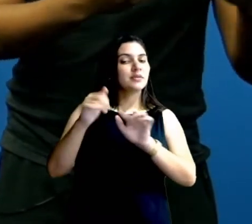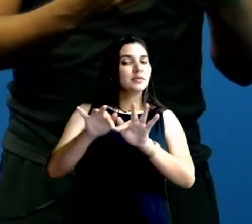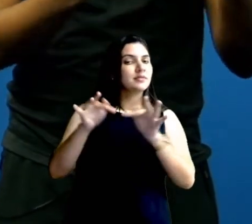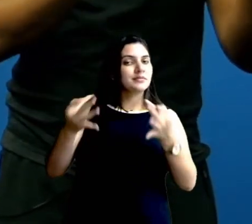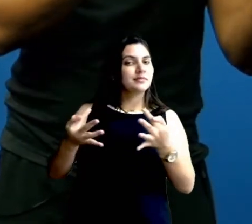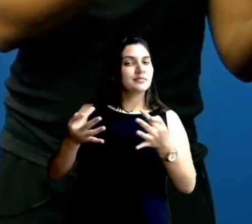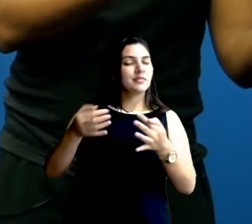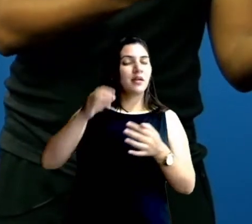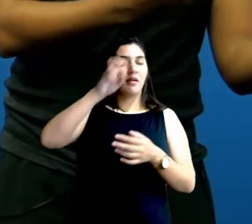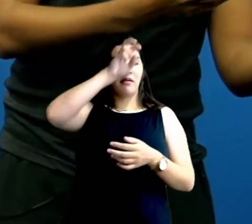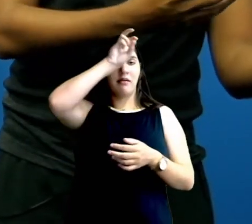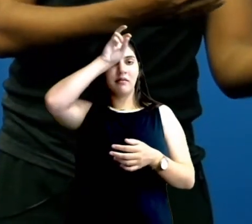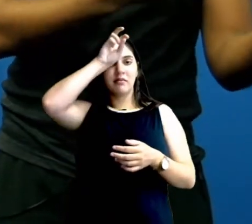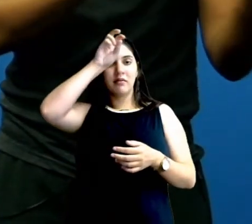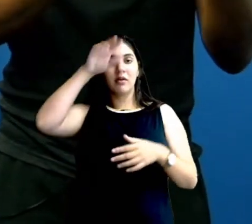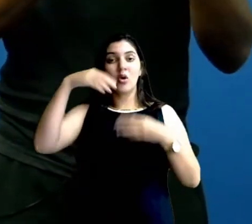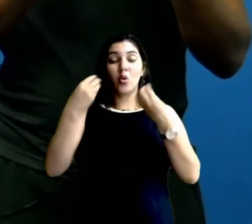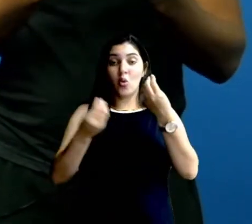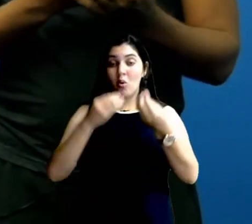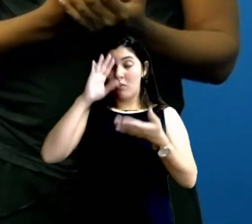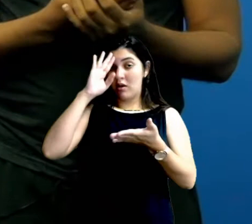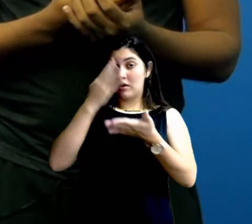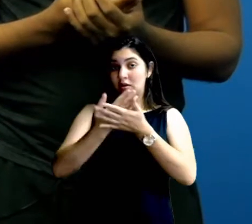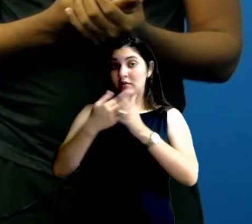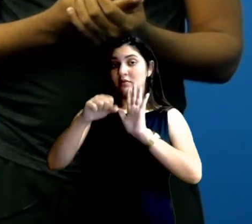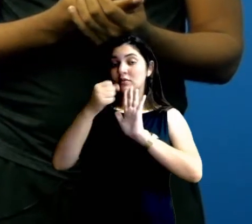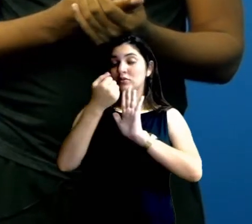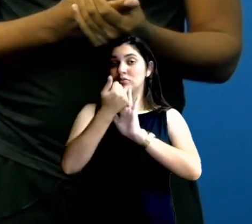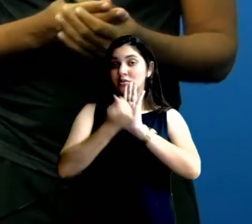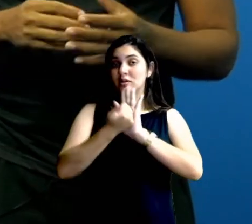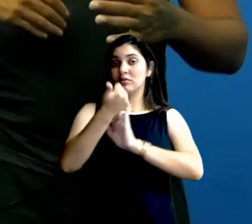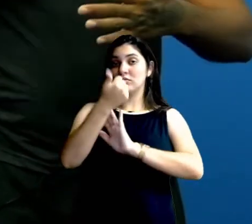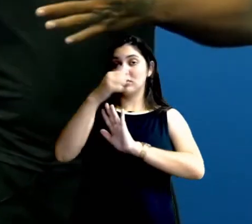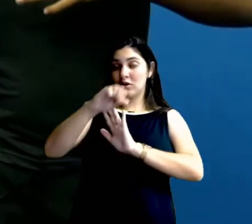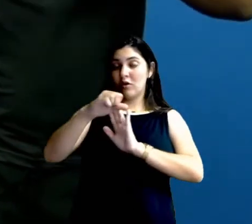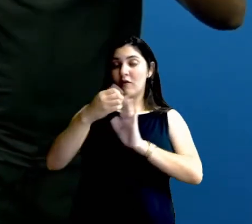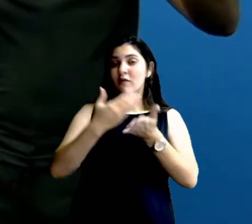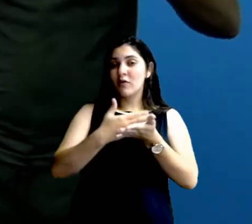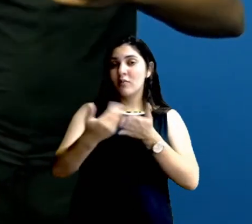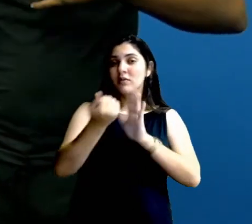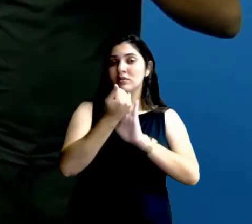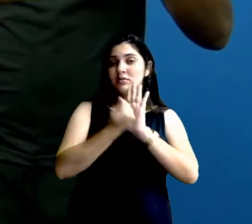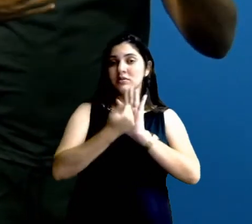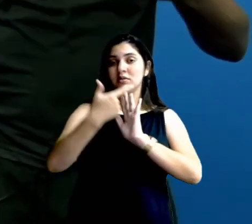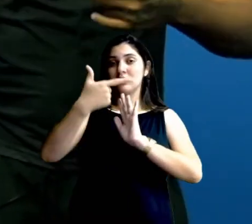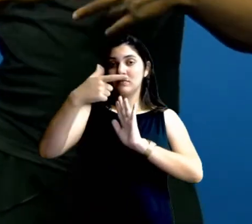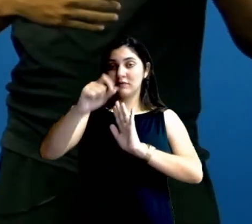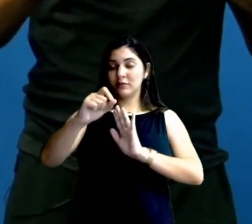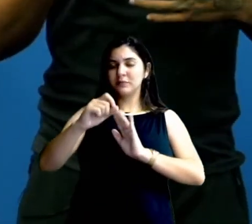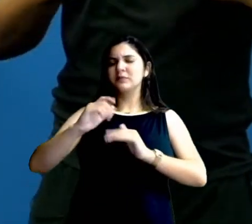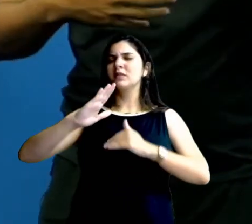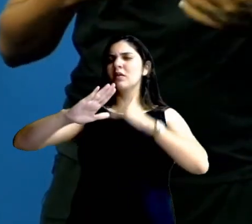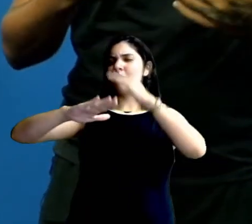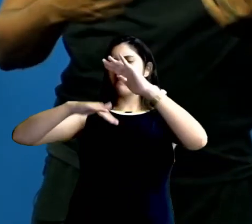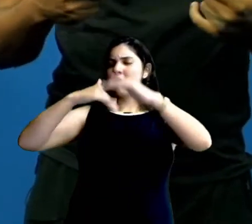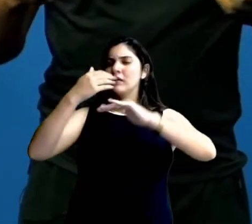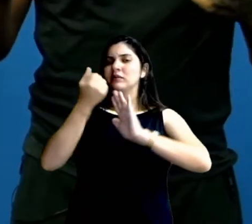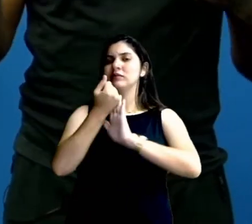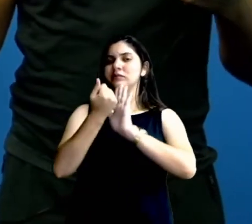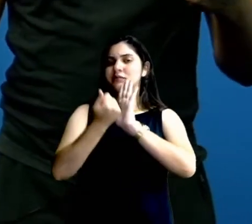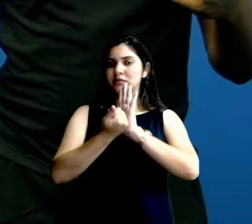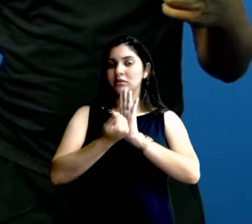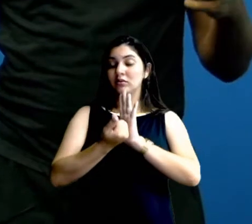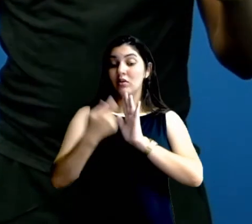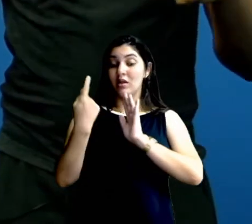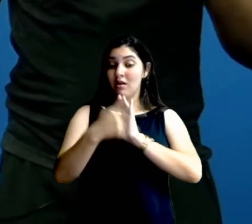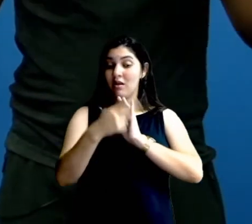egípcia como se acreditava no século 19 e começo do século 20 tá e com o decorrer dos séculos essa região